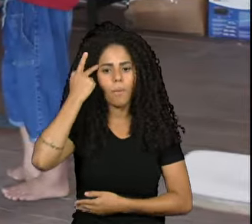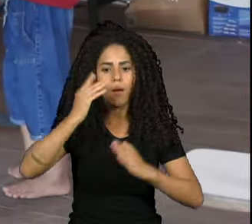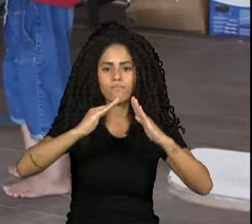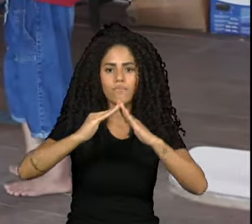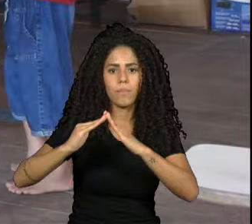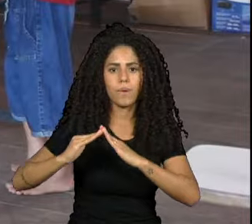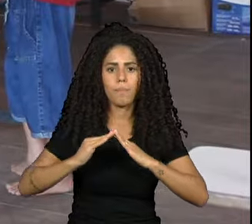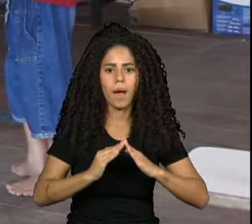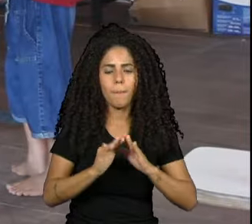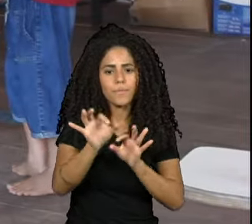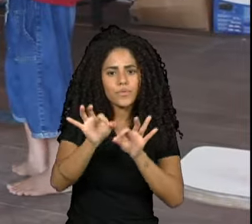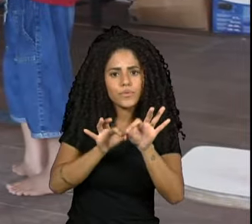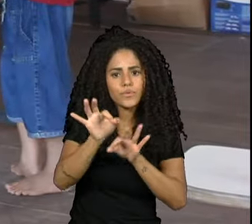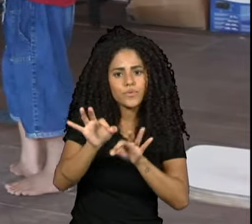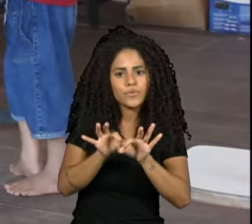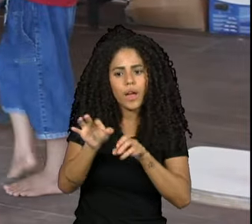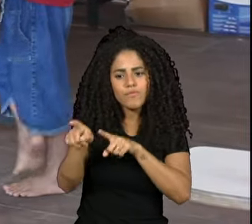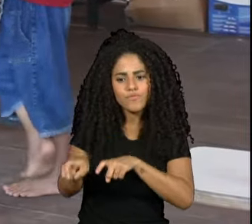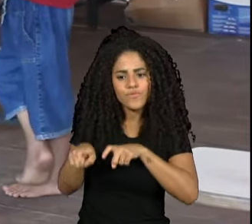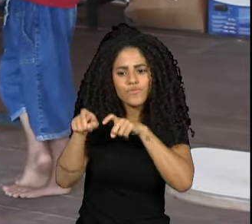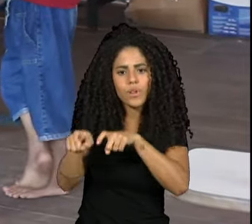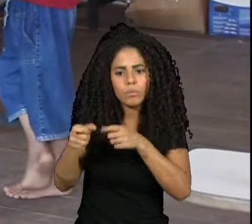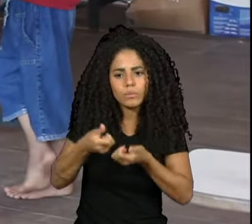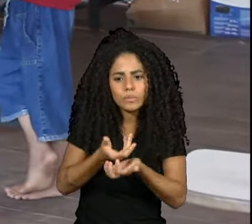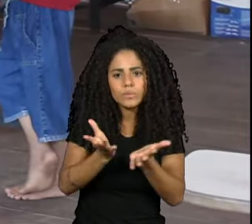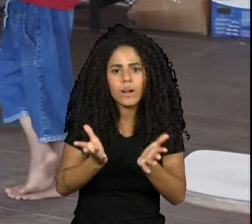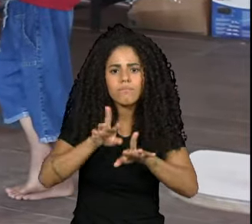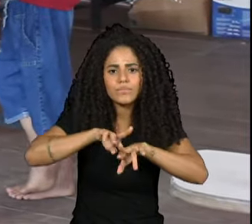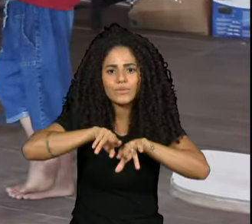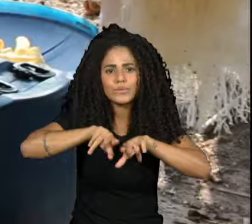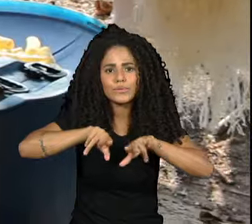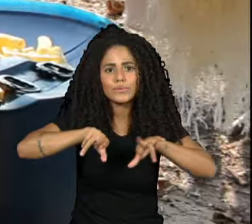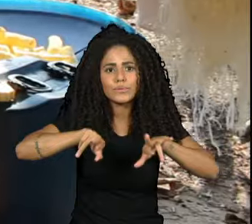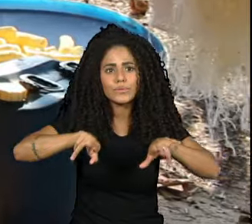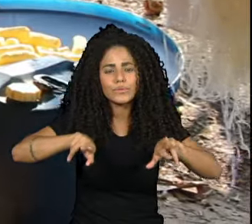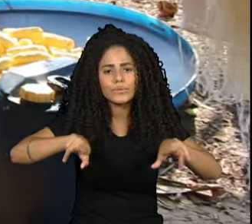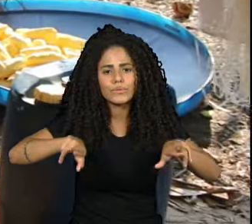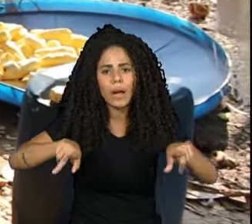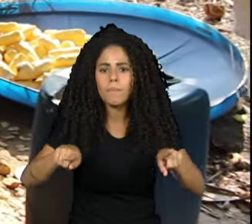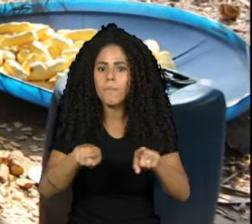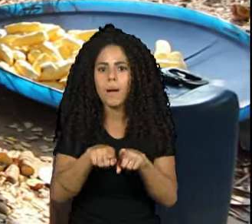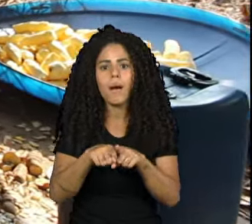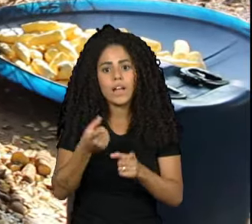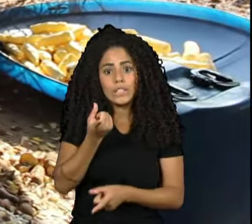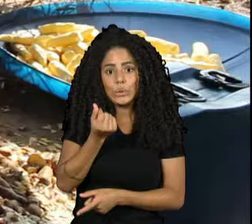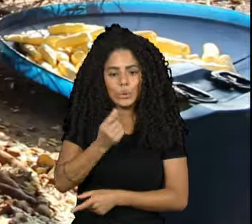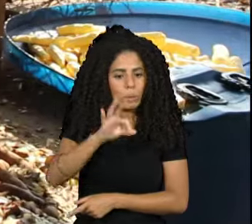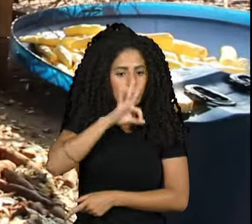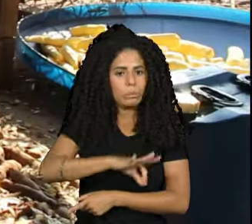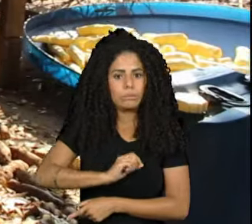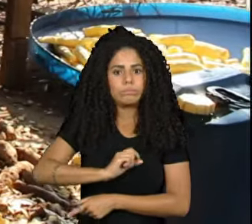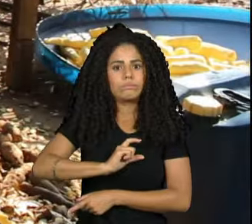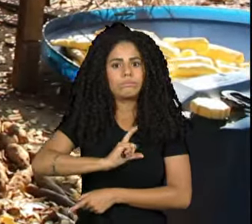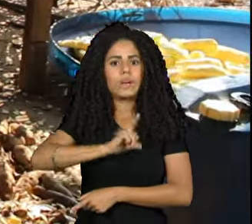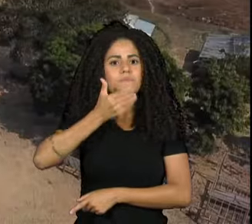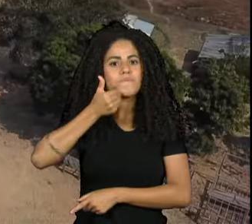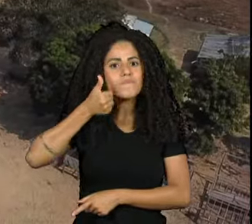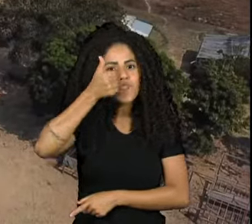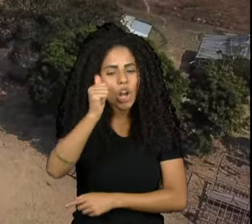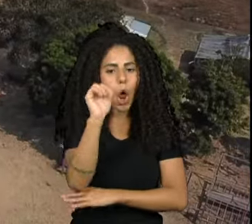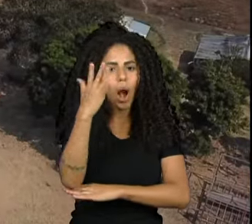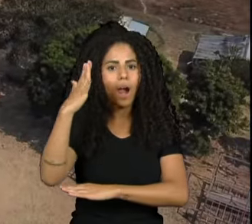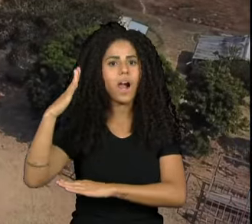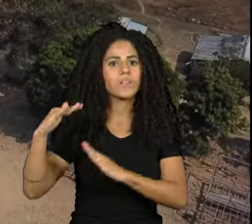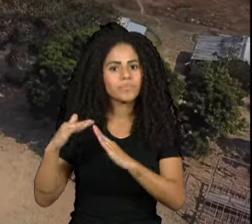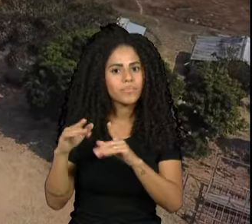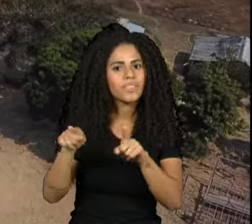vão produzir muito mais de forma sustentável, vão agregar renda e valor aos produtos da floresta e vão